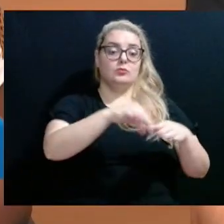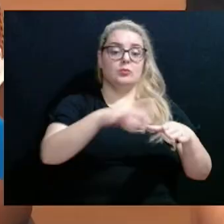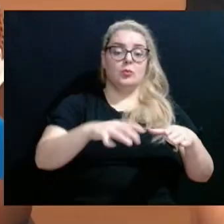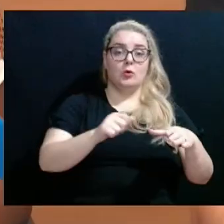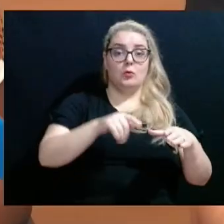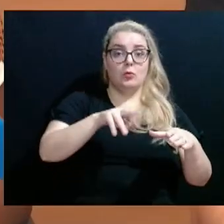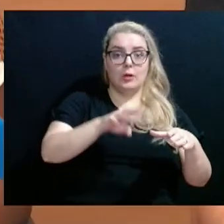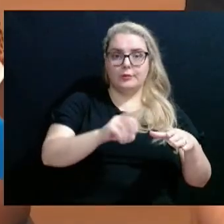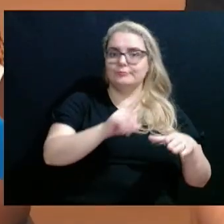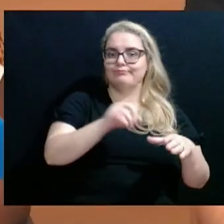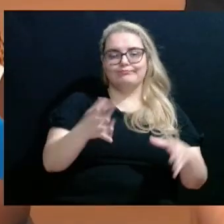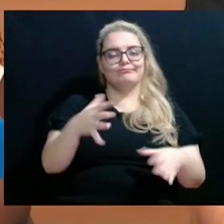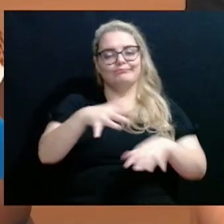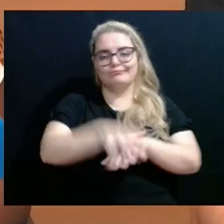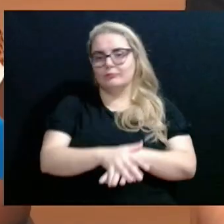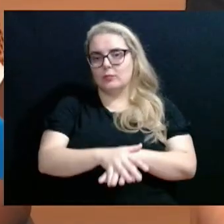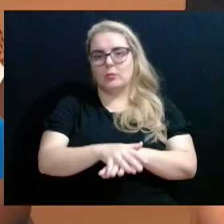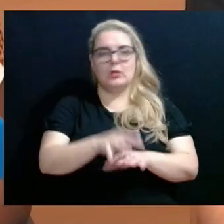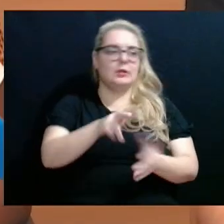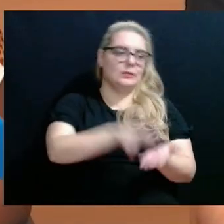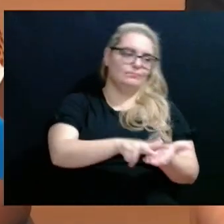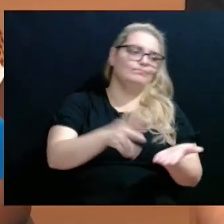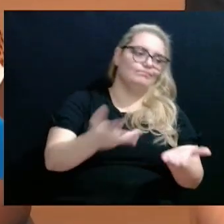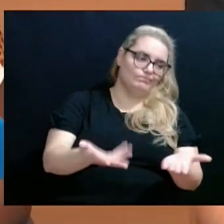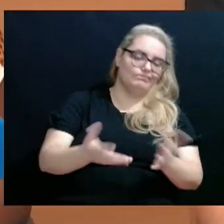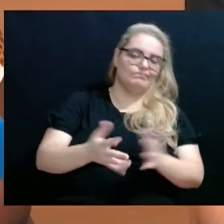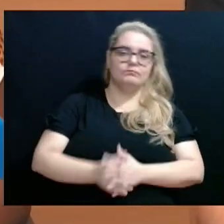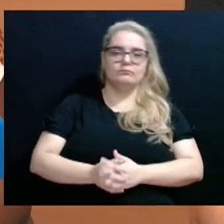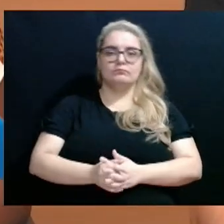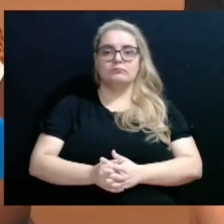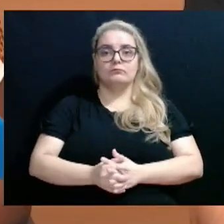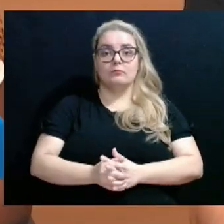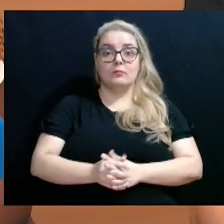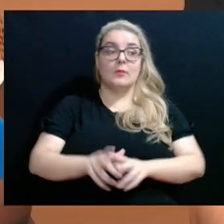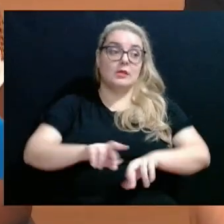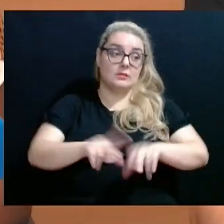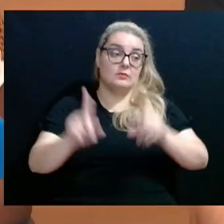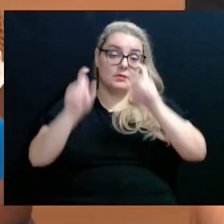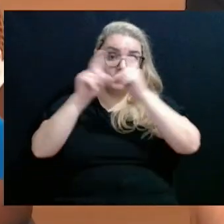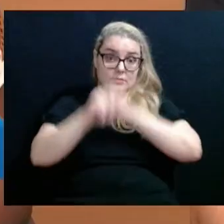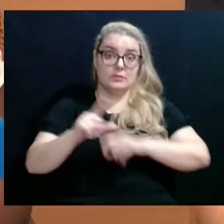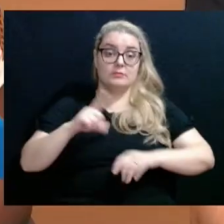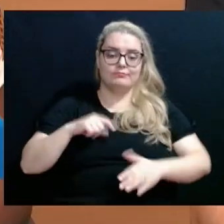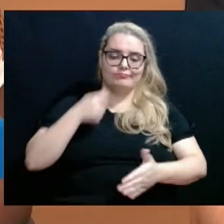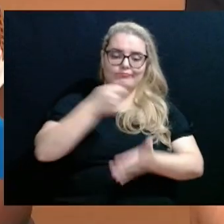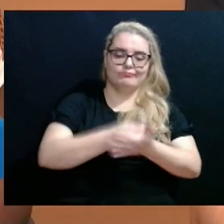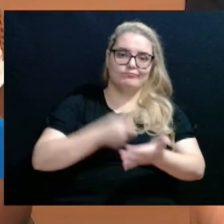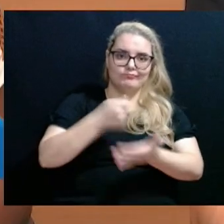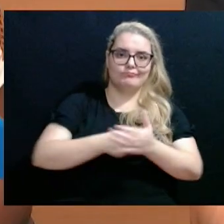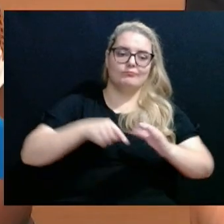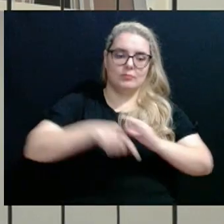incluído na regulamentação, Então, são inúmeros desafios que a gente tem que lutar e avançar.